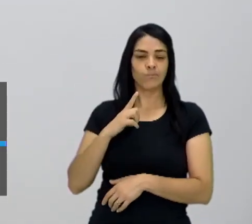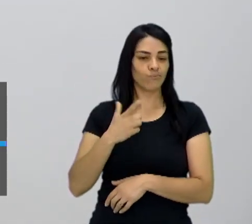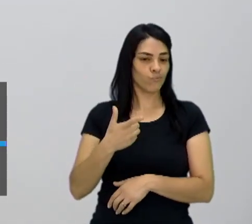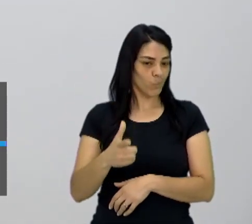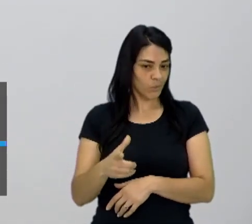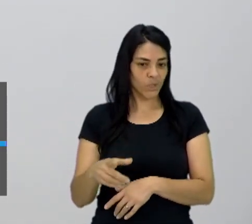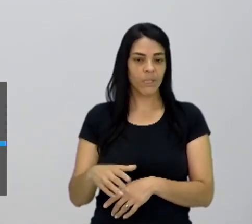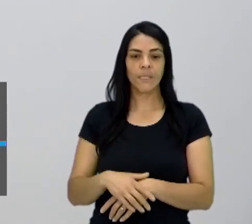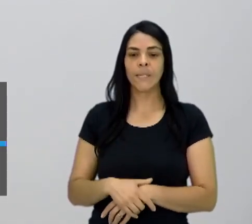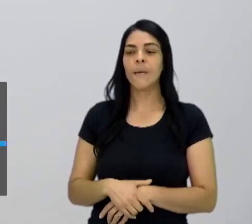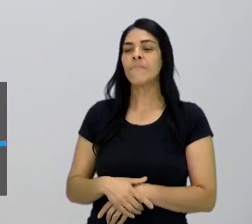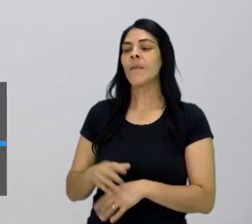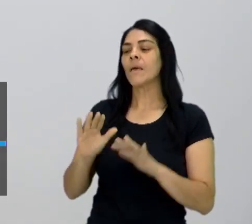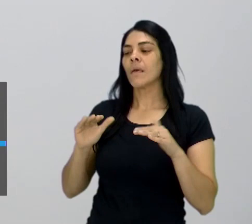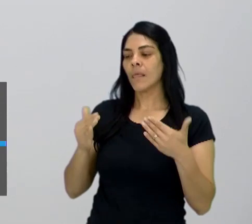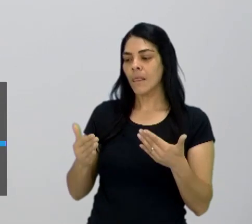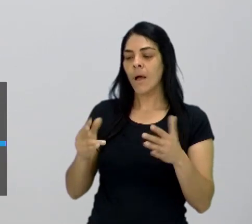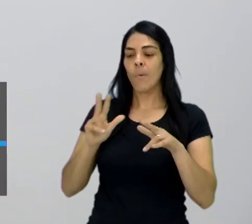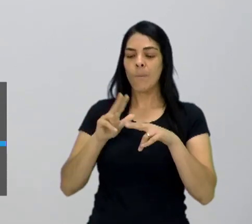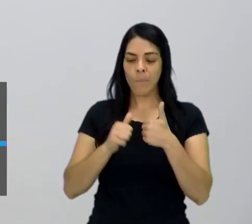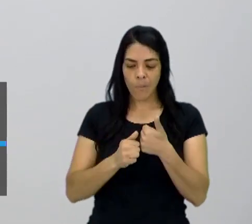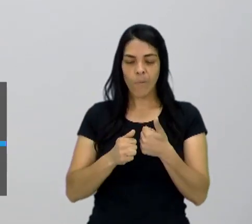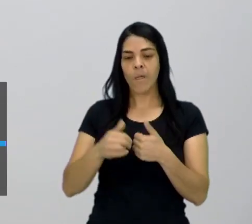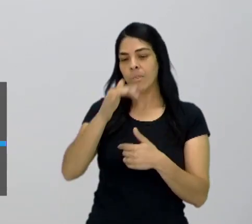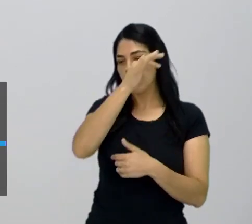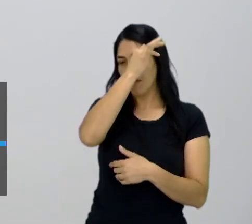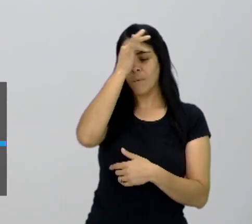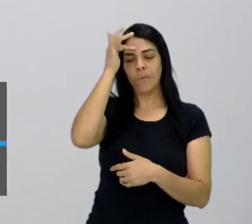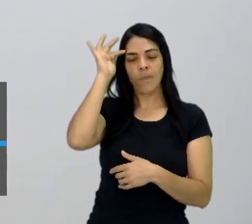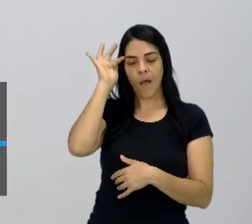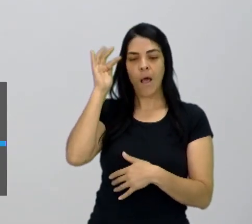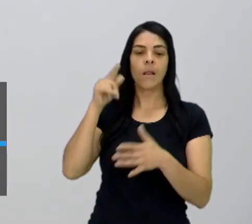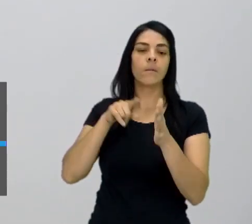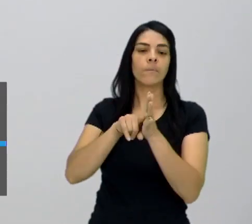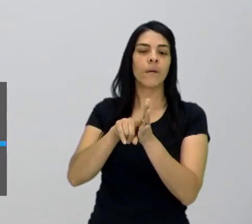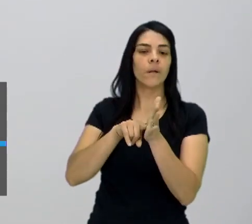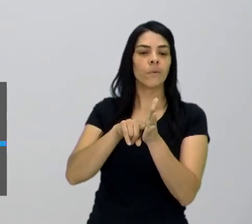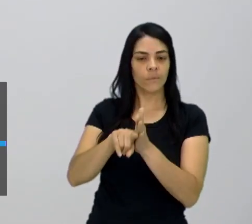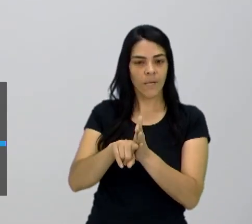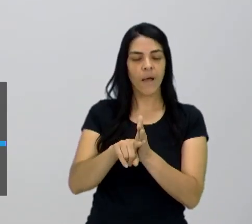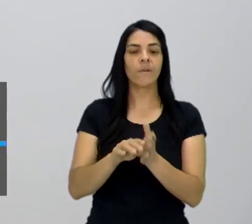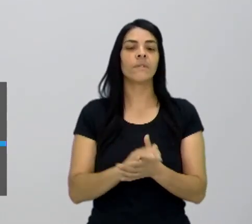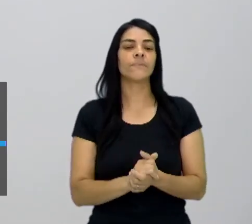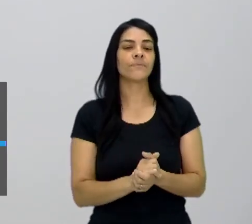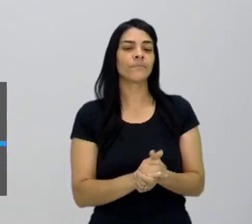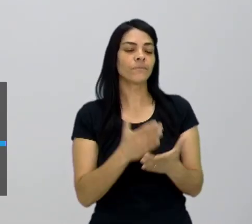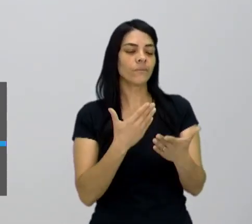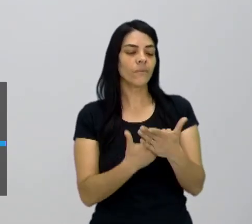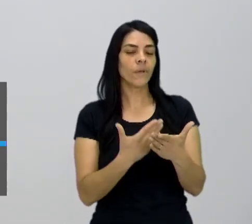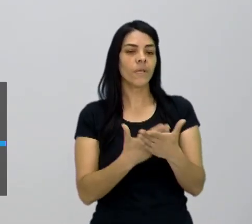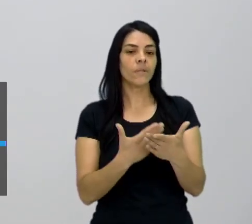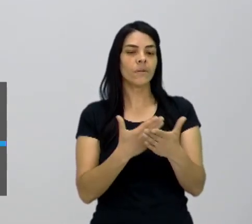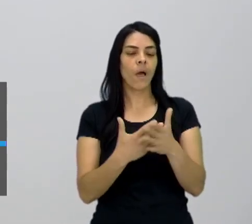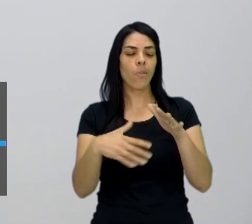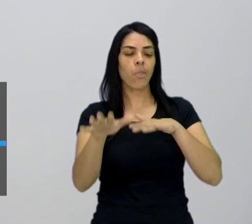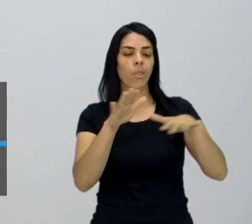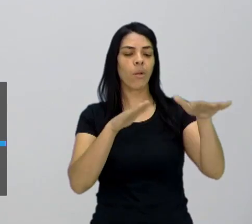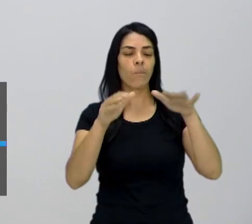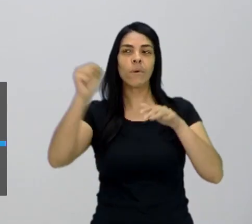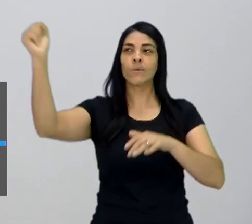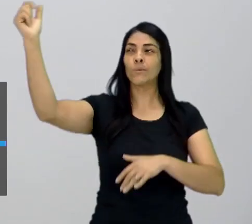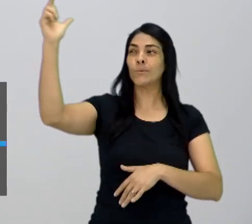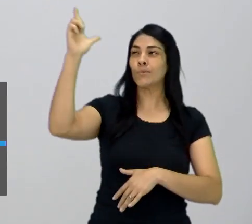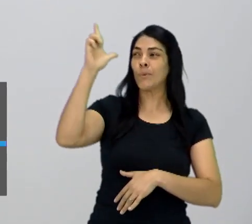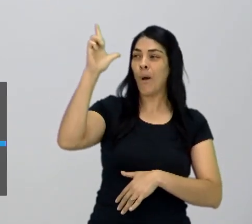fazia essas indagações por meio da observação. Ele estudava o movimento do Sol já nessa época e ele tinha algumas ideias,